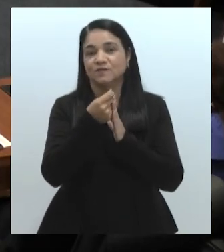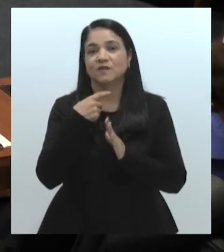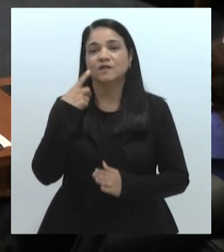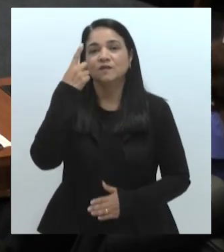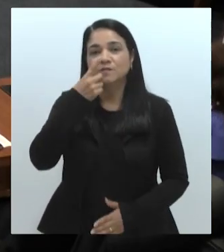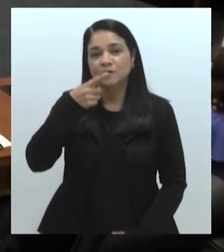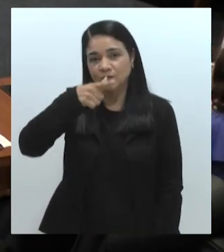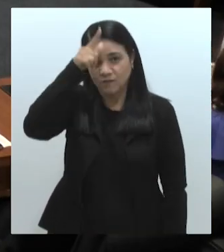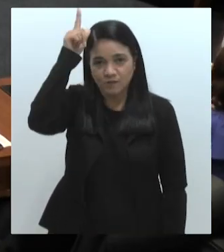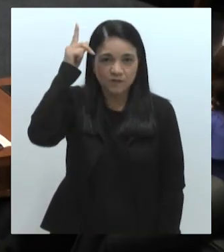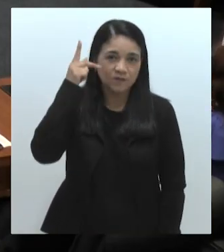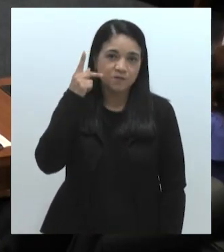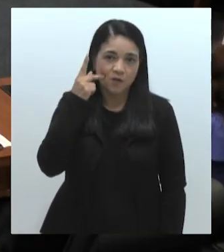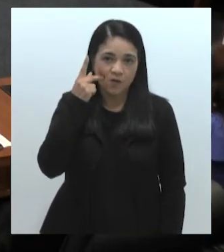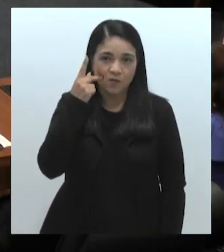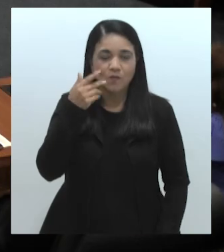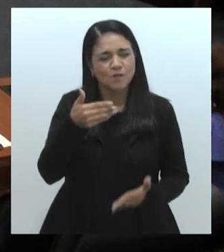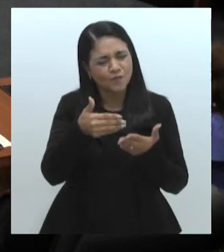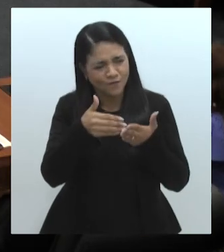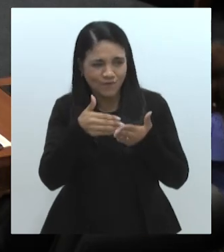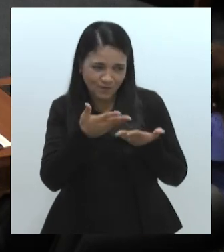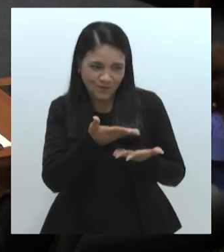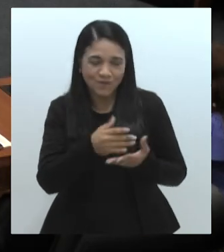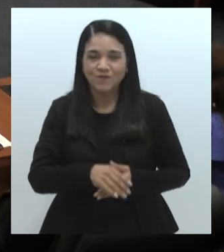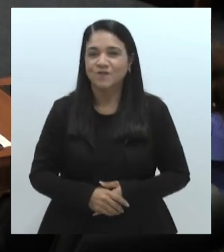por favor.